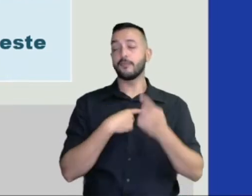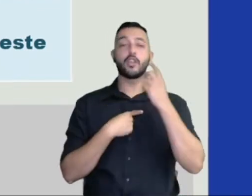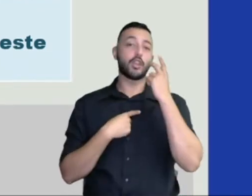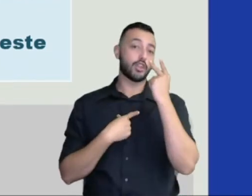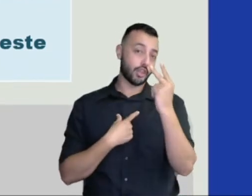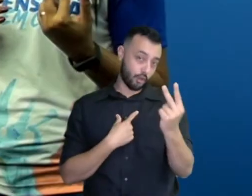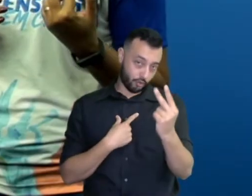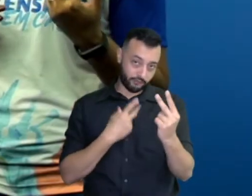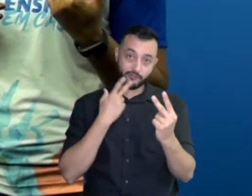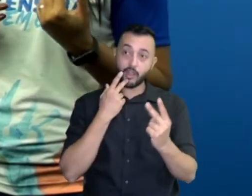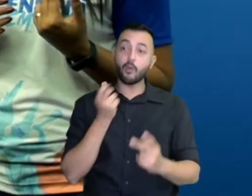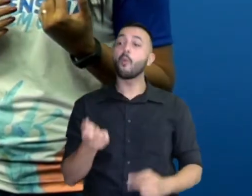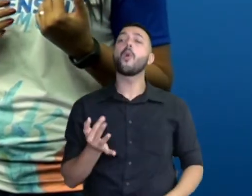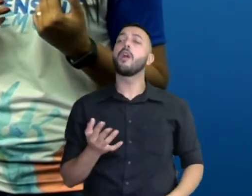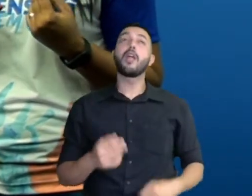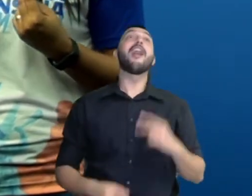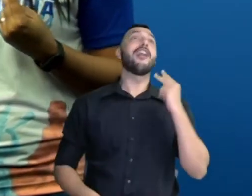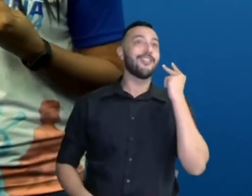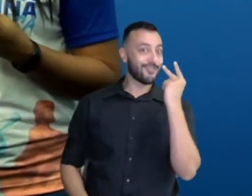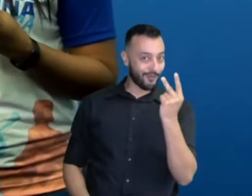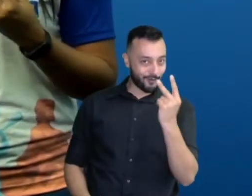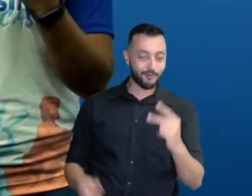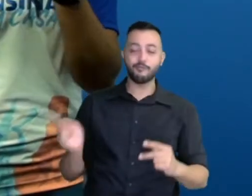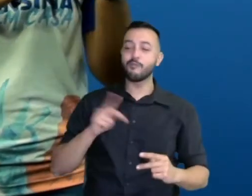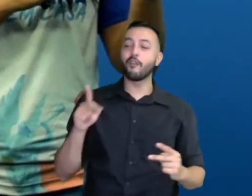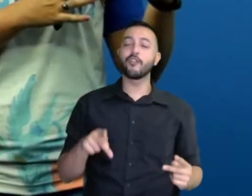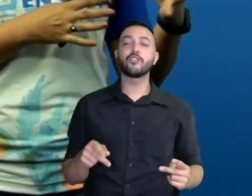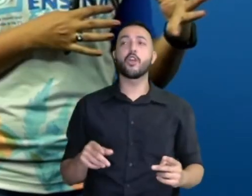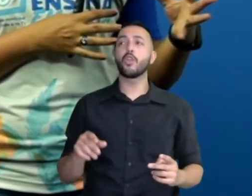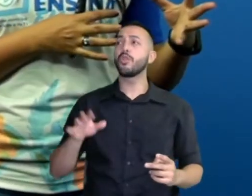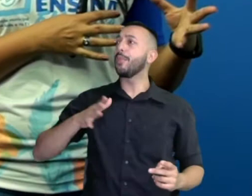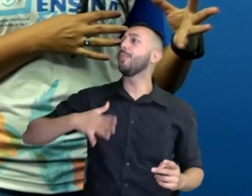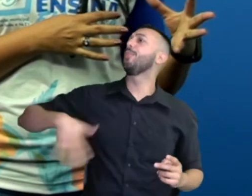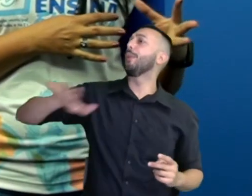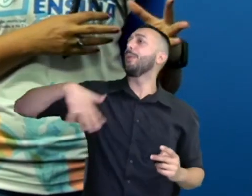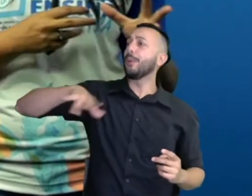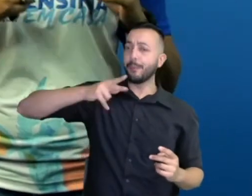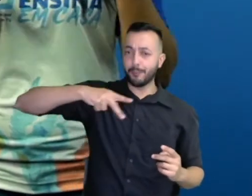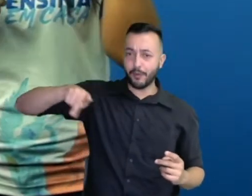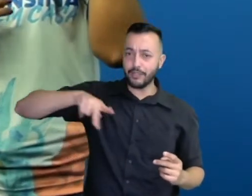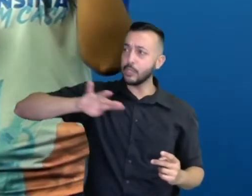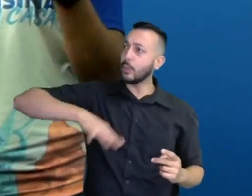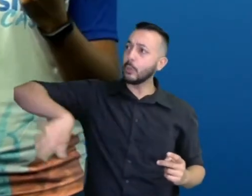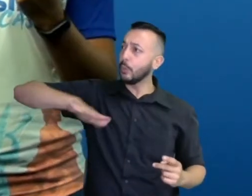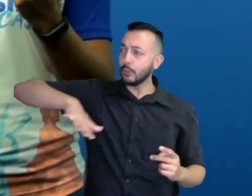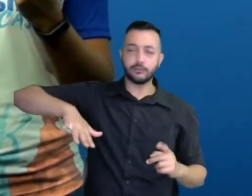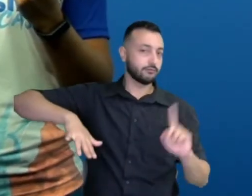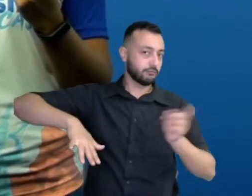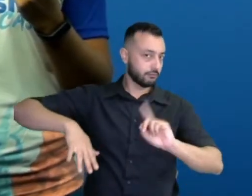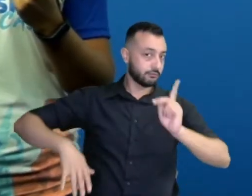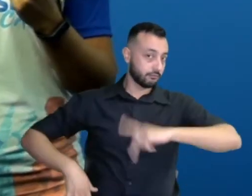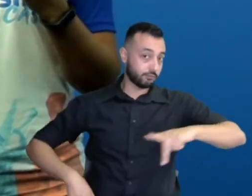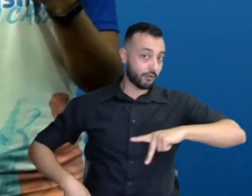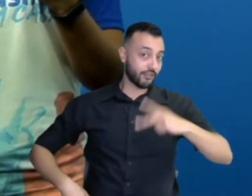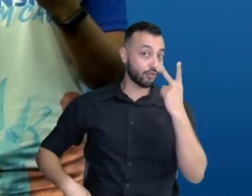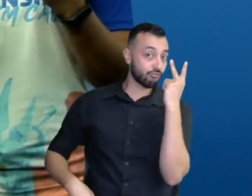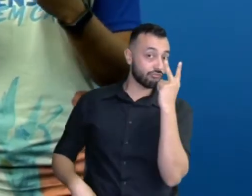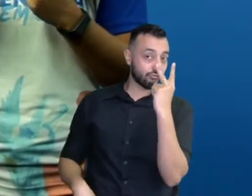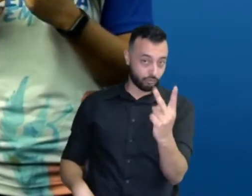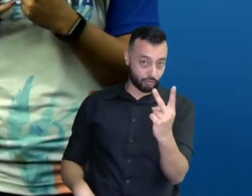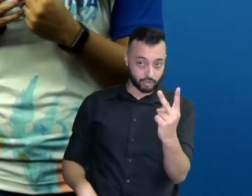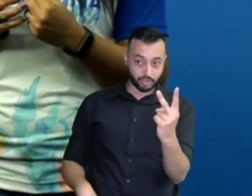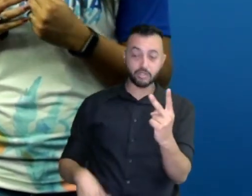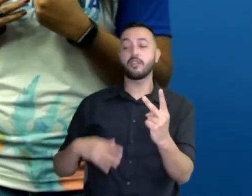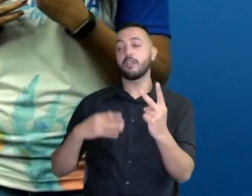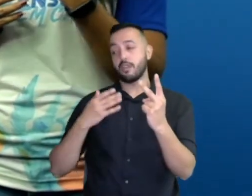dois quantificando quais são esses professores. Não são todos os professores, são dois professores. E aí a